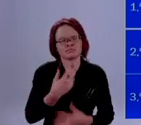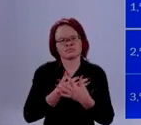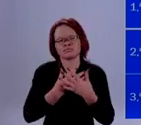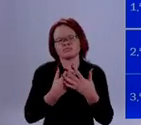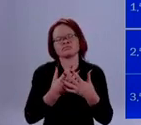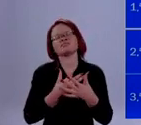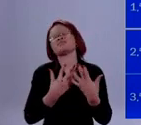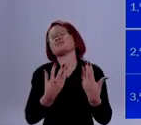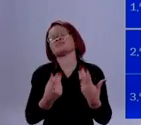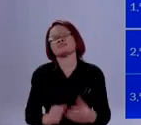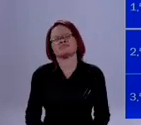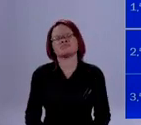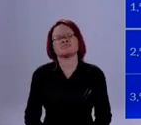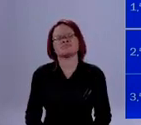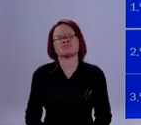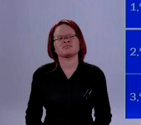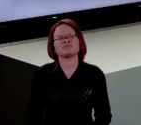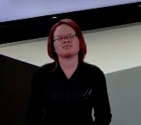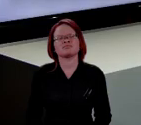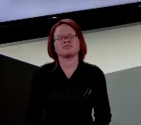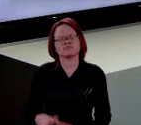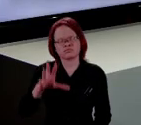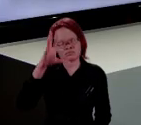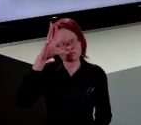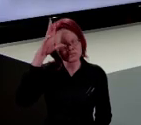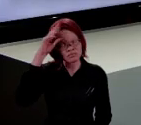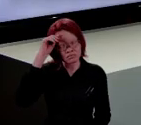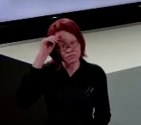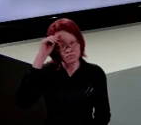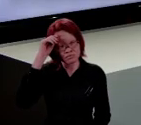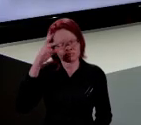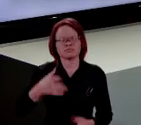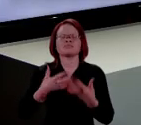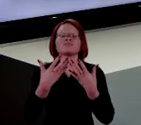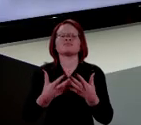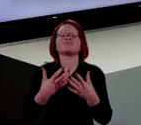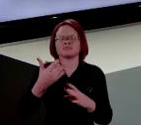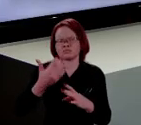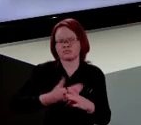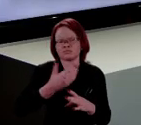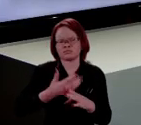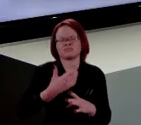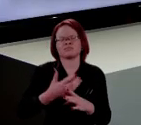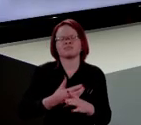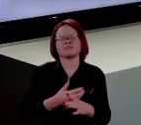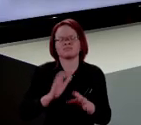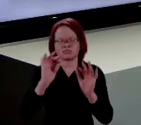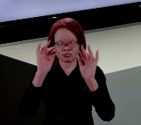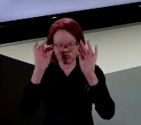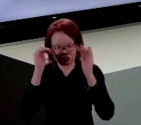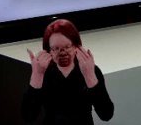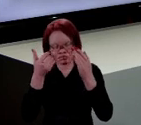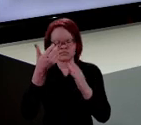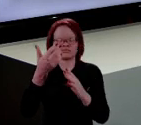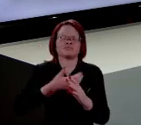suas mantém-se para vários possuidores já perceberam meninos agora vamos praticar